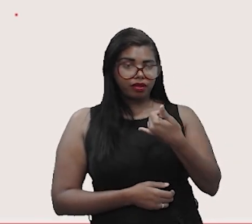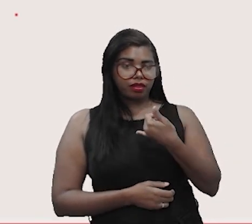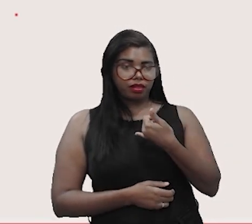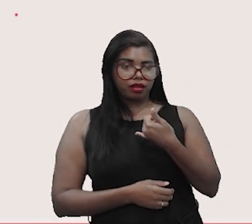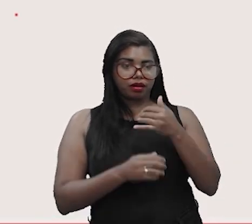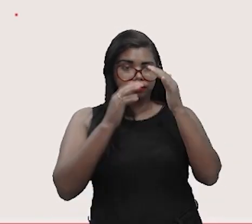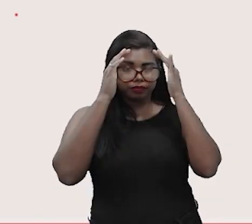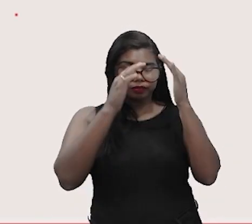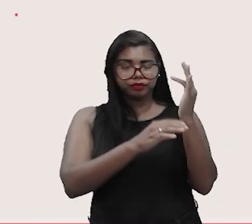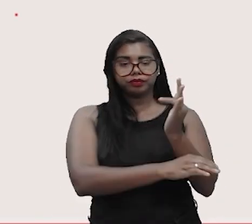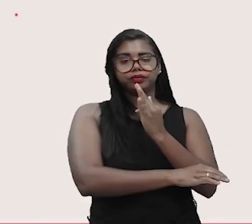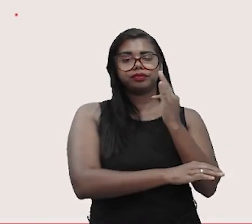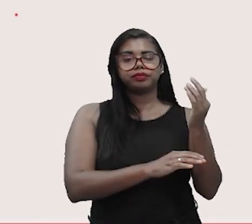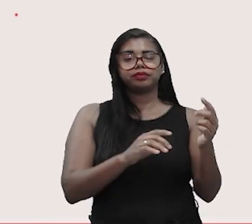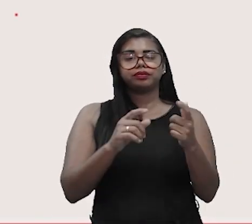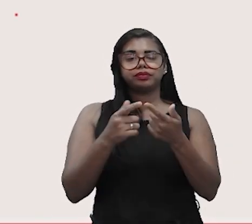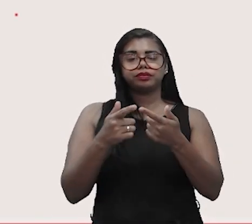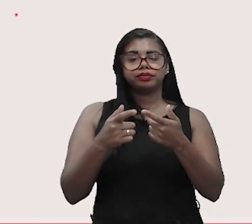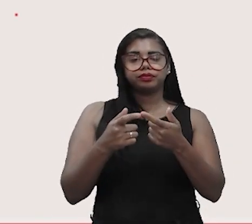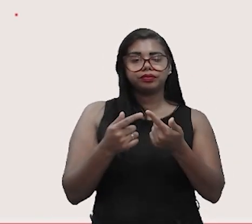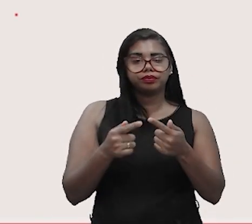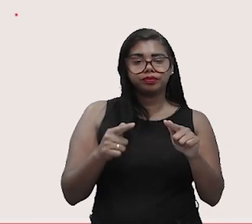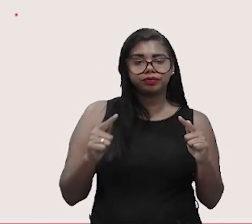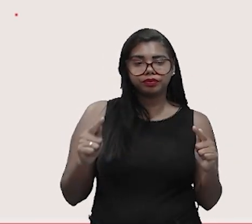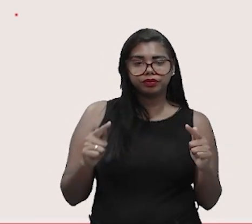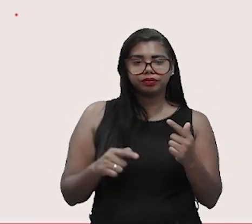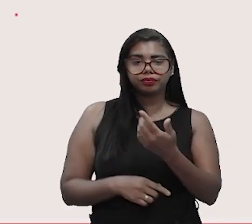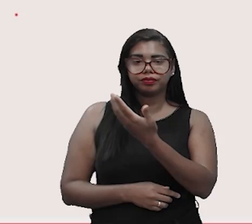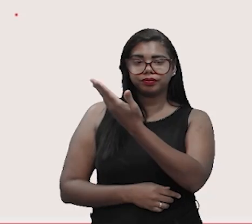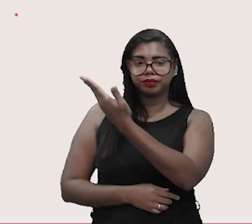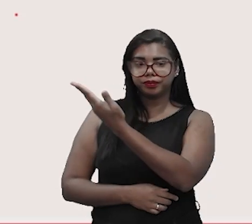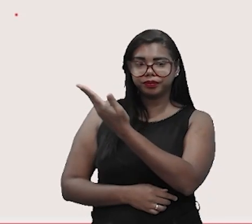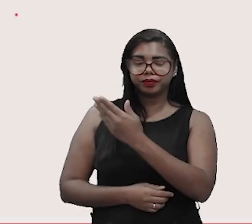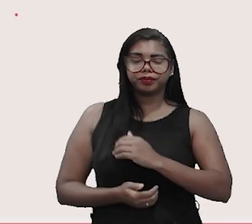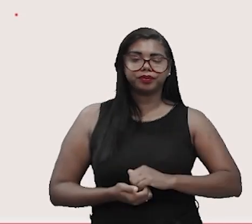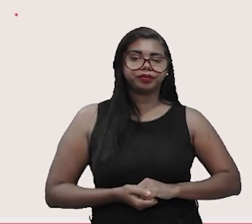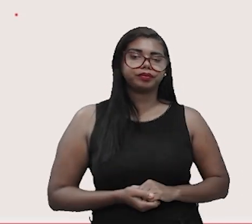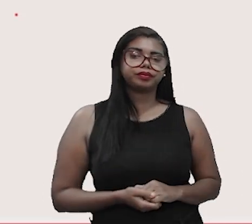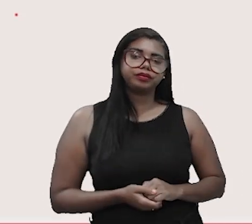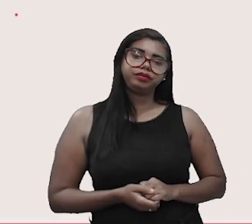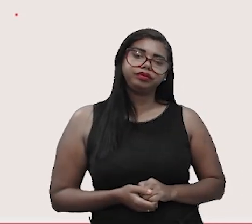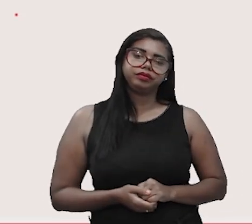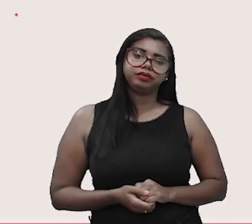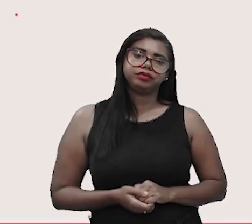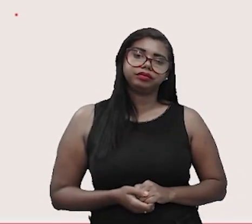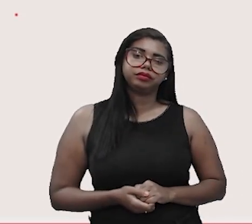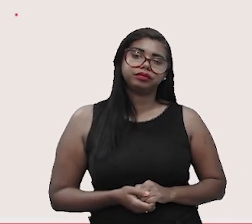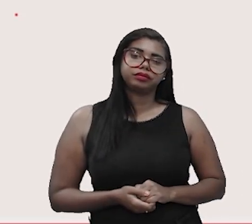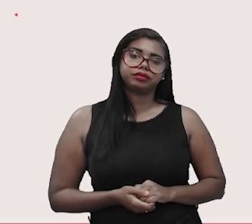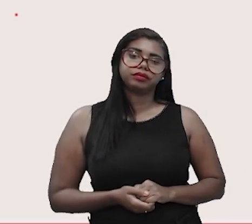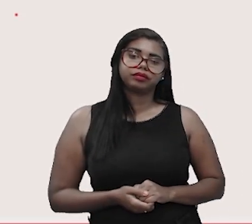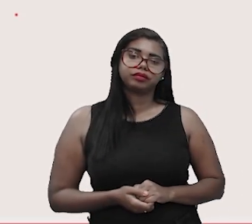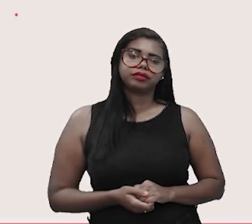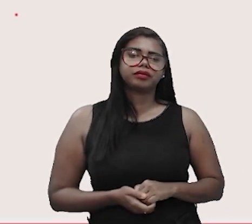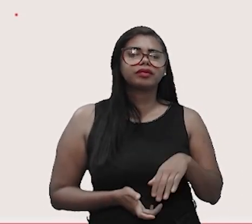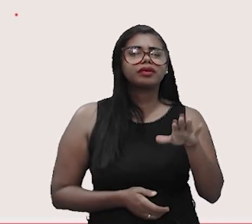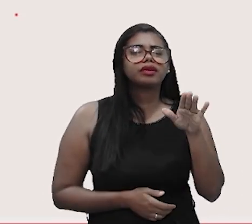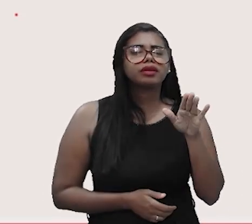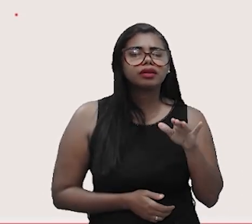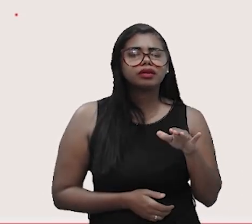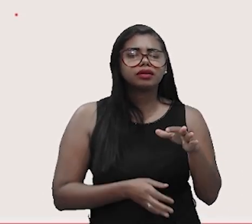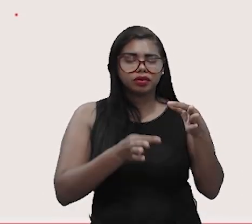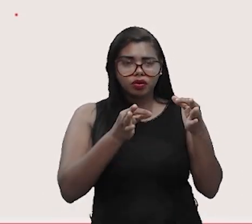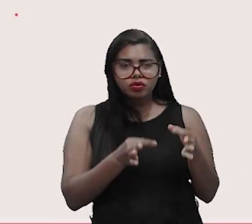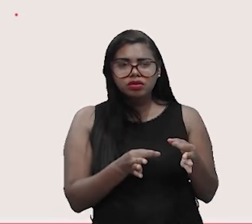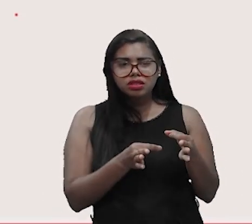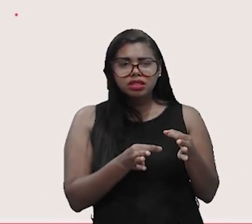aí a gramática normativa, o uso da ênclise. Aí ele faz, ó. Ei, o correto é